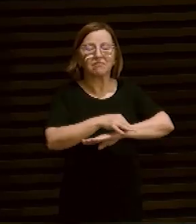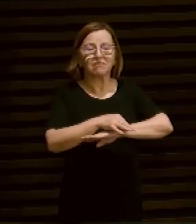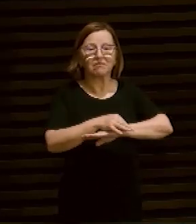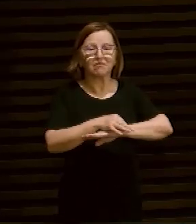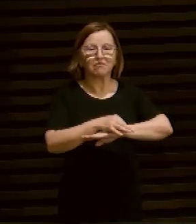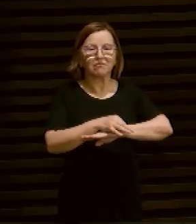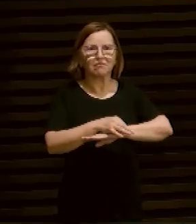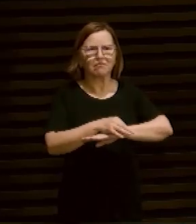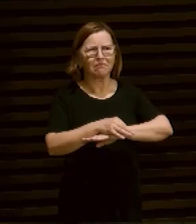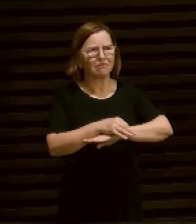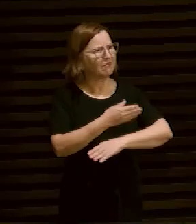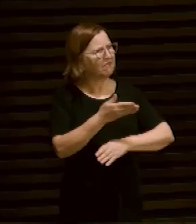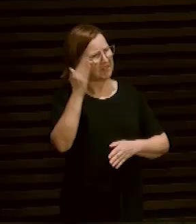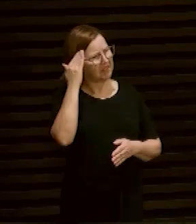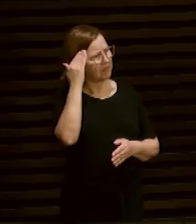Alguém sabe?